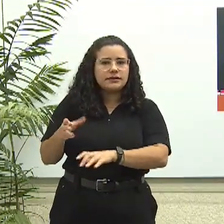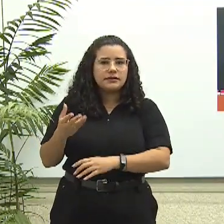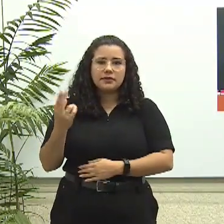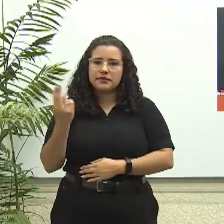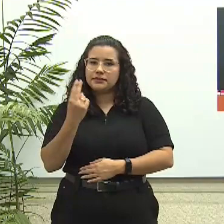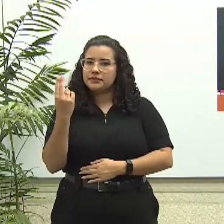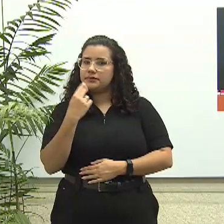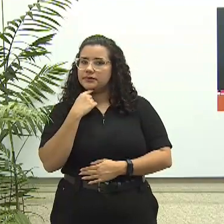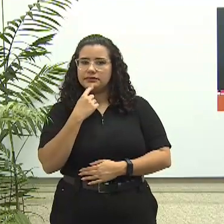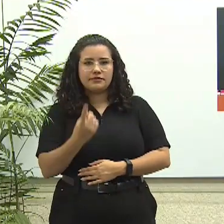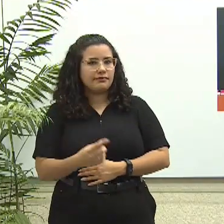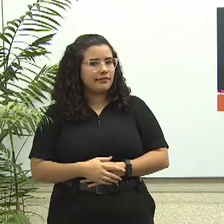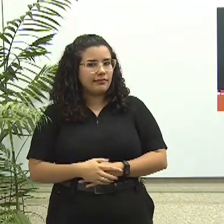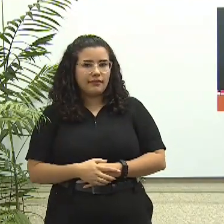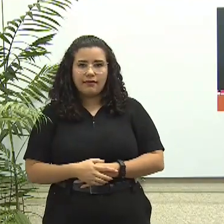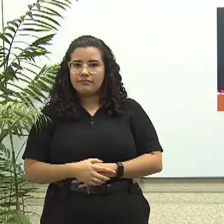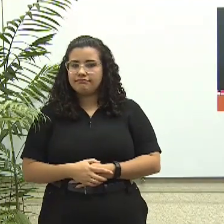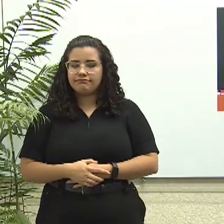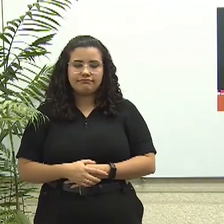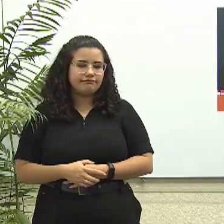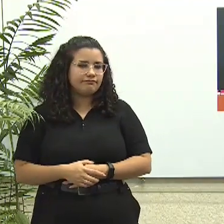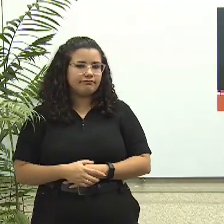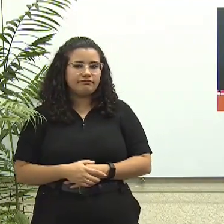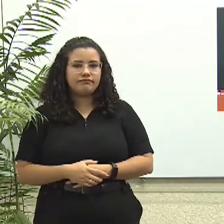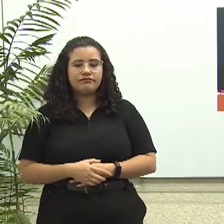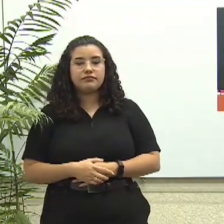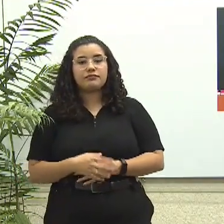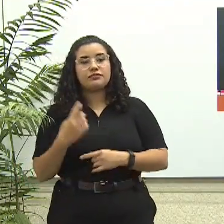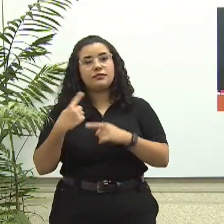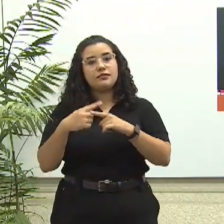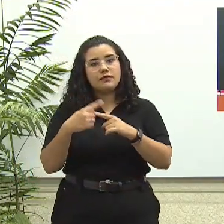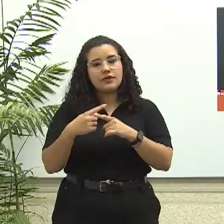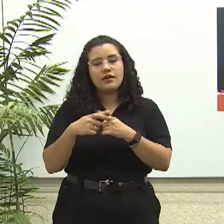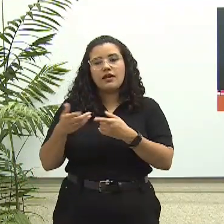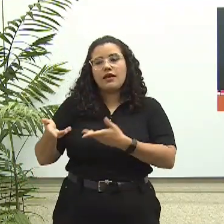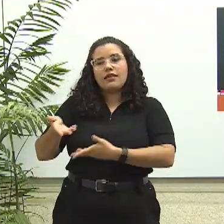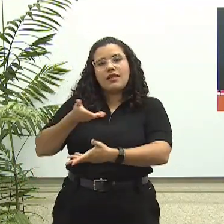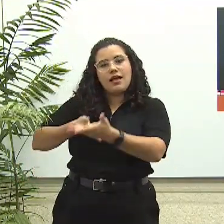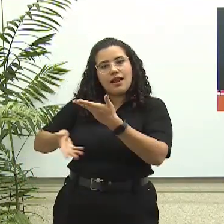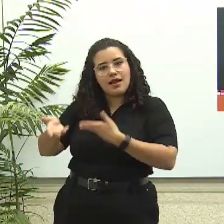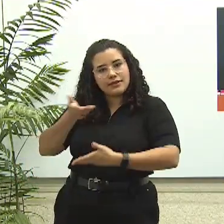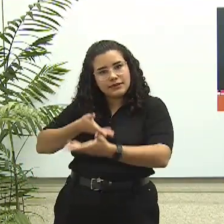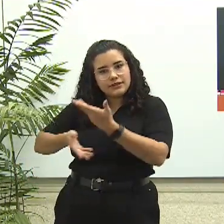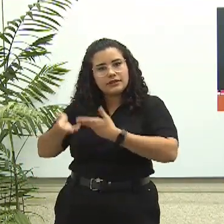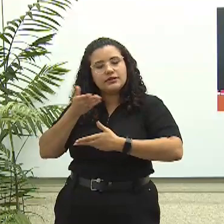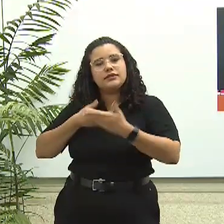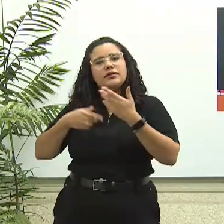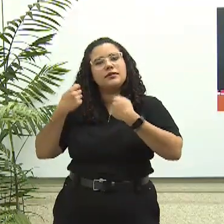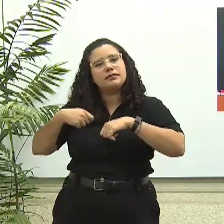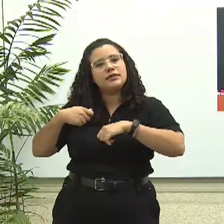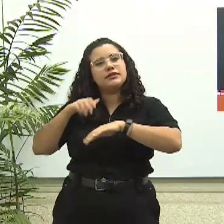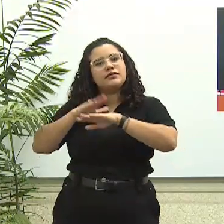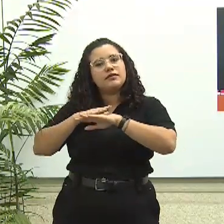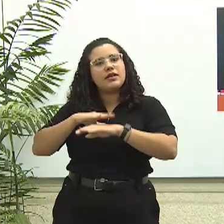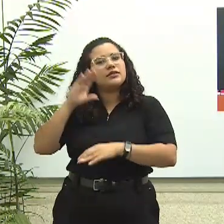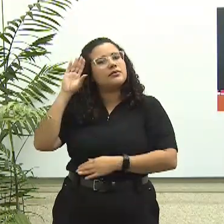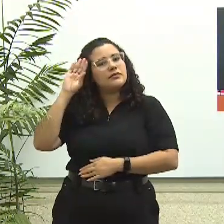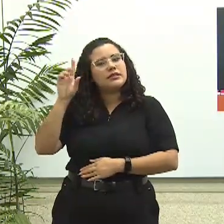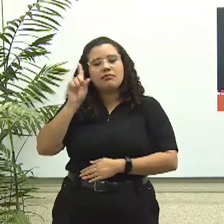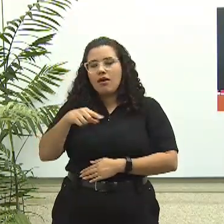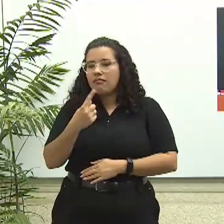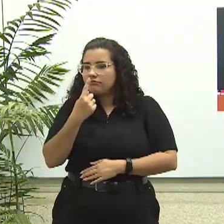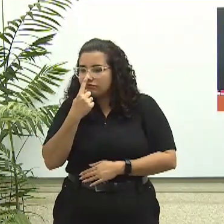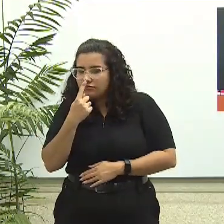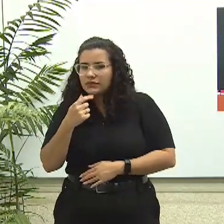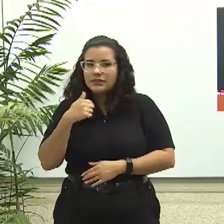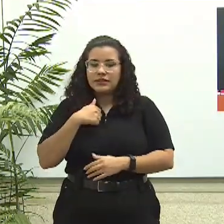não dá não dá porque as interações elas são feitas com base no Afeto eu